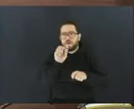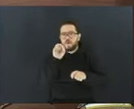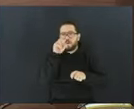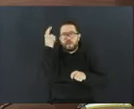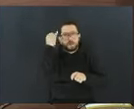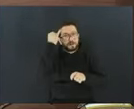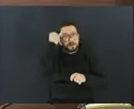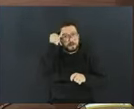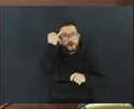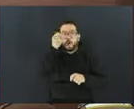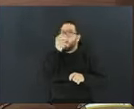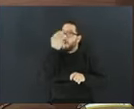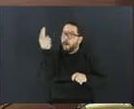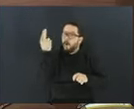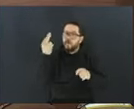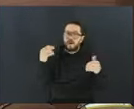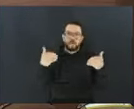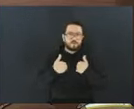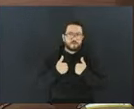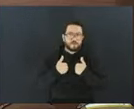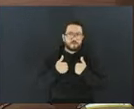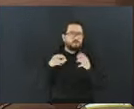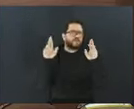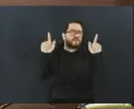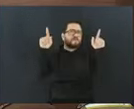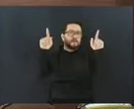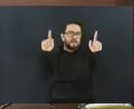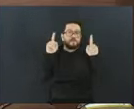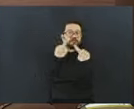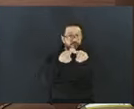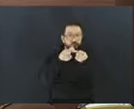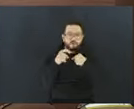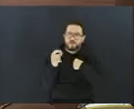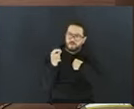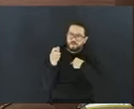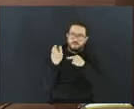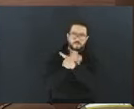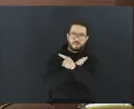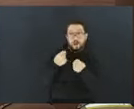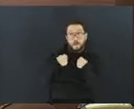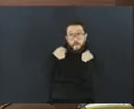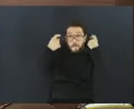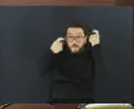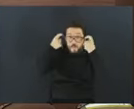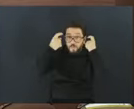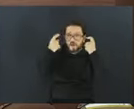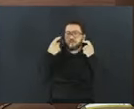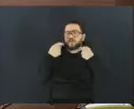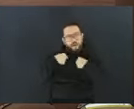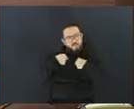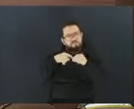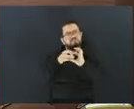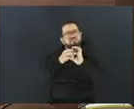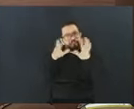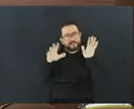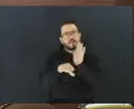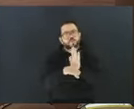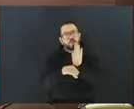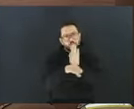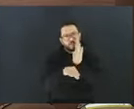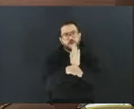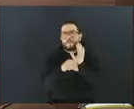você realmente saber. Então, é por isso que é a minha pergunta. E, assim, desde já me coloco à disposição. É uma preocupação, a gente pode sim,